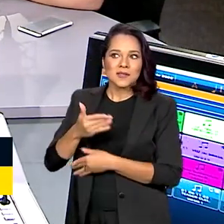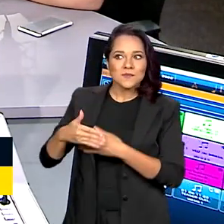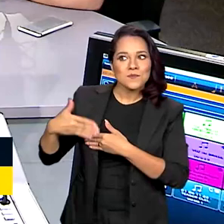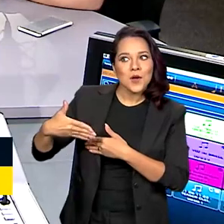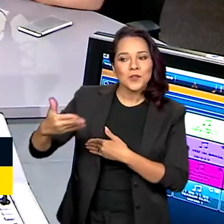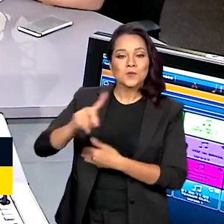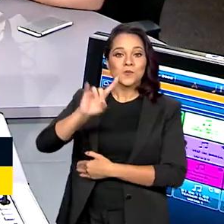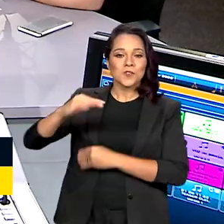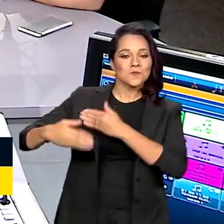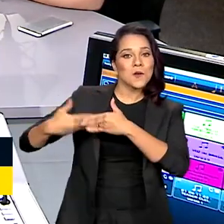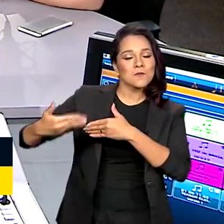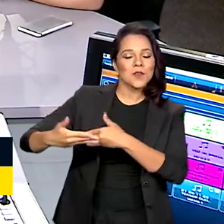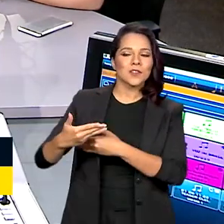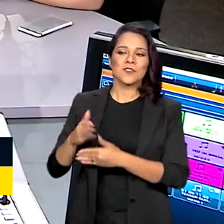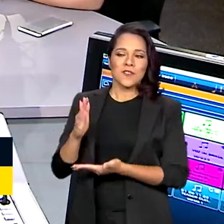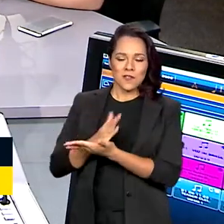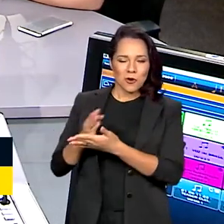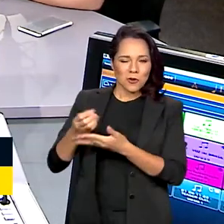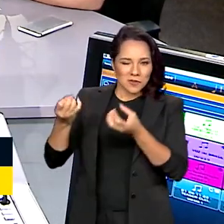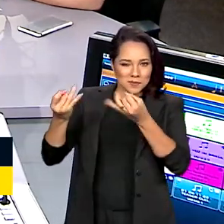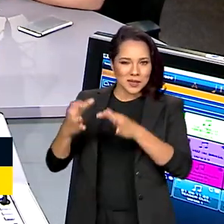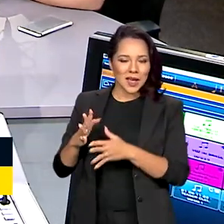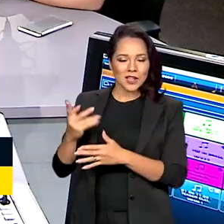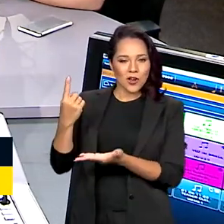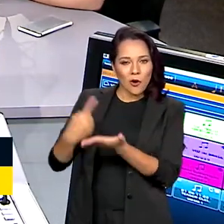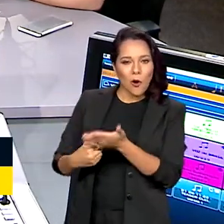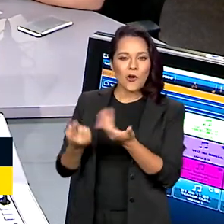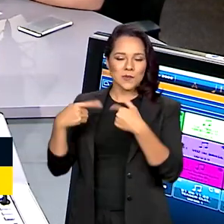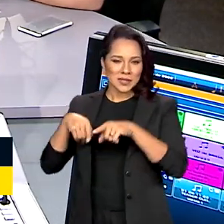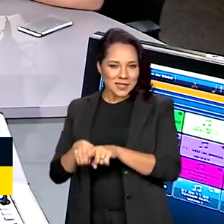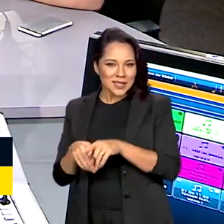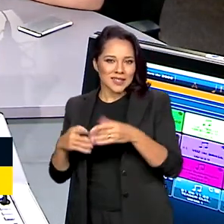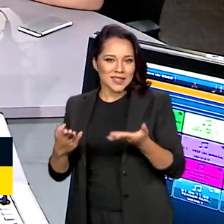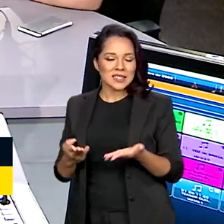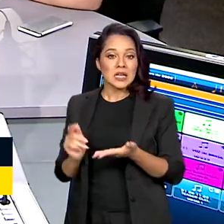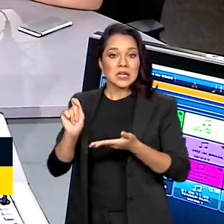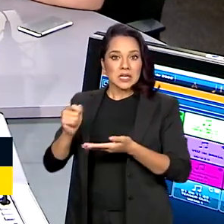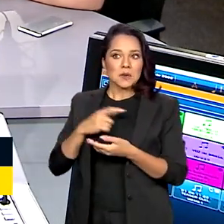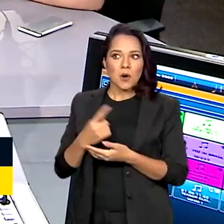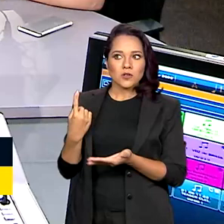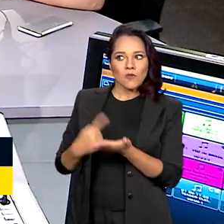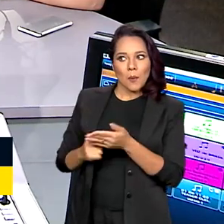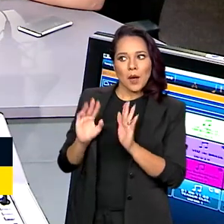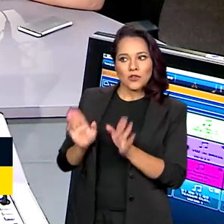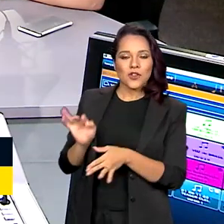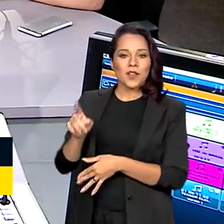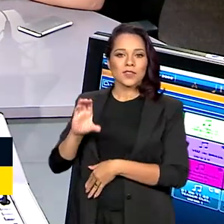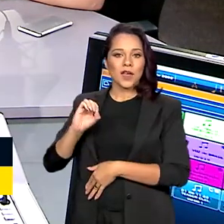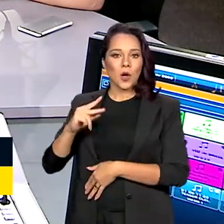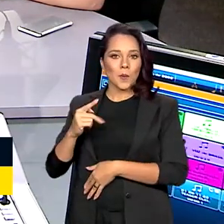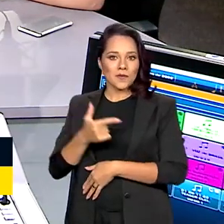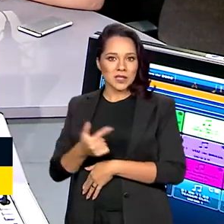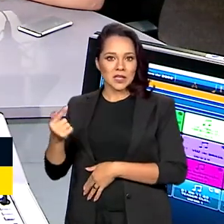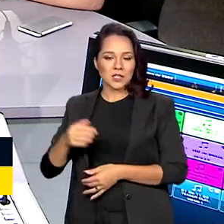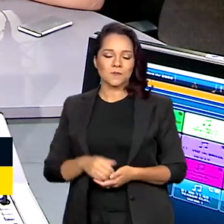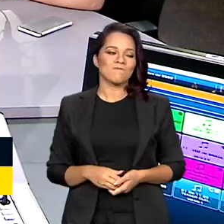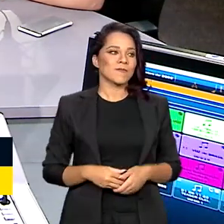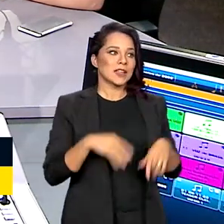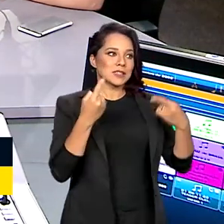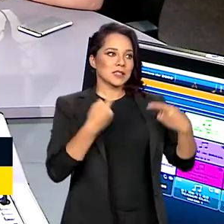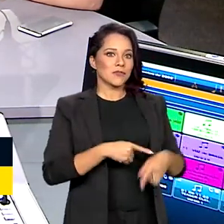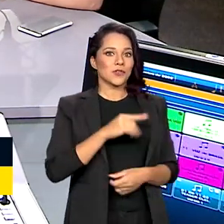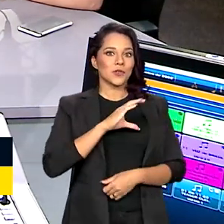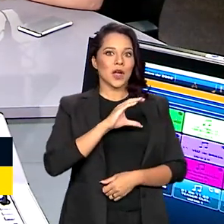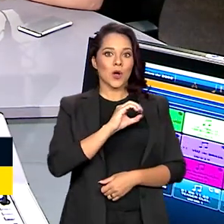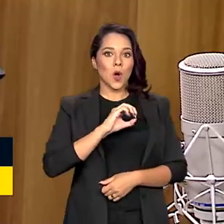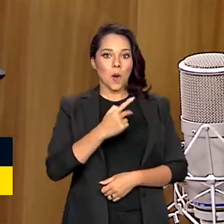próximos dias? Tem algo aí que o senhor possa adiantar em termos de acordos, parcerias, que o senhor espera fechar lá na COP27? O desafio dessa COP